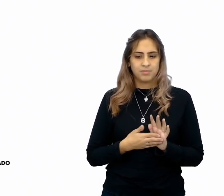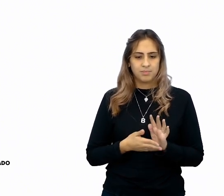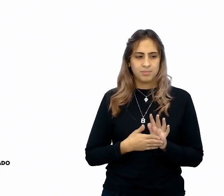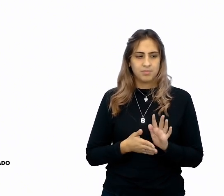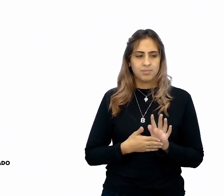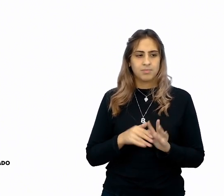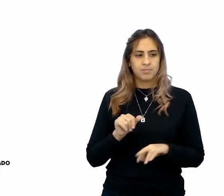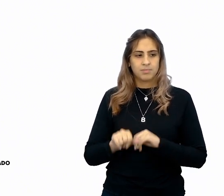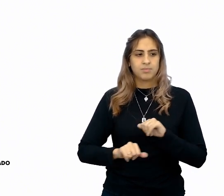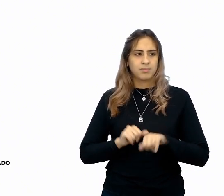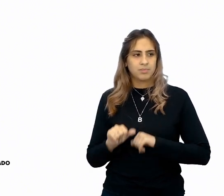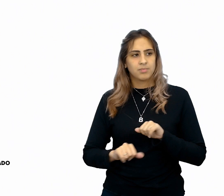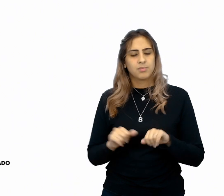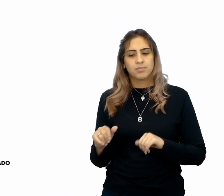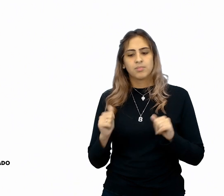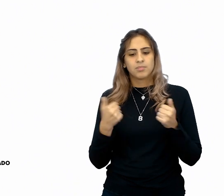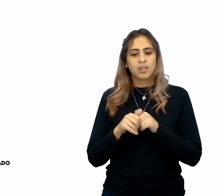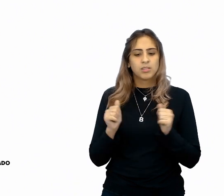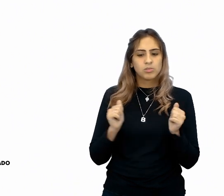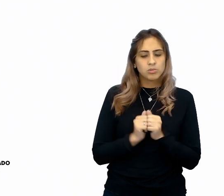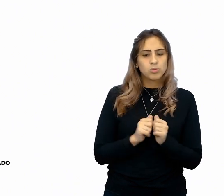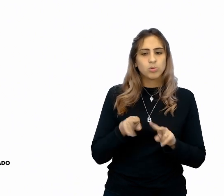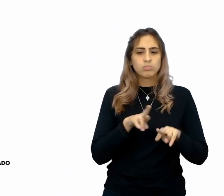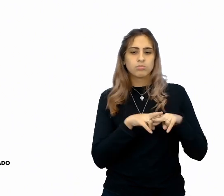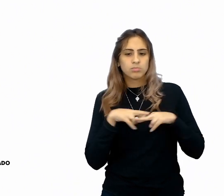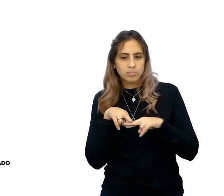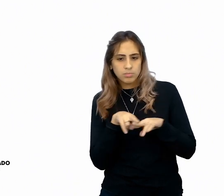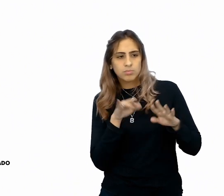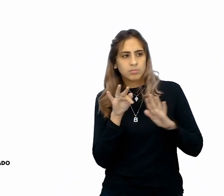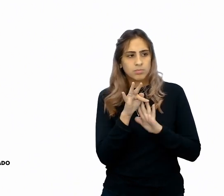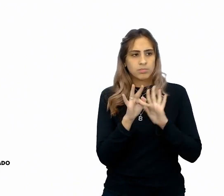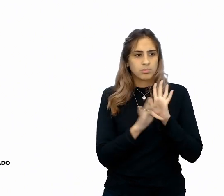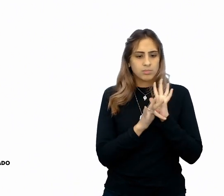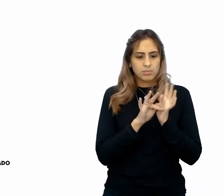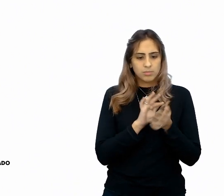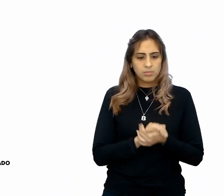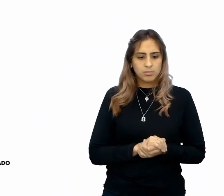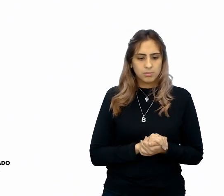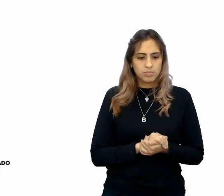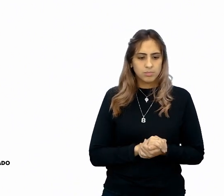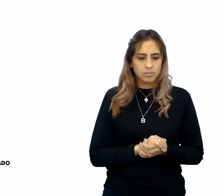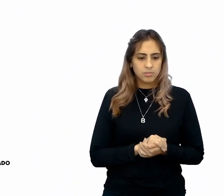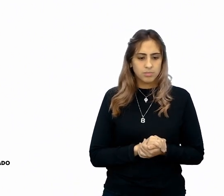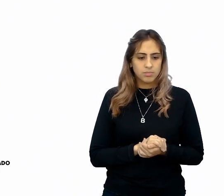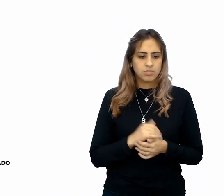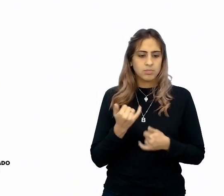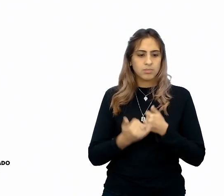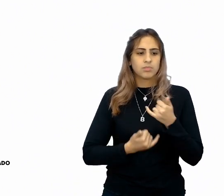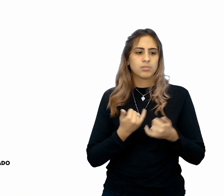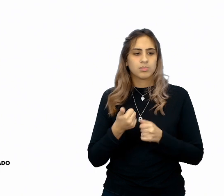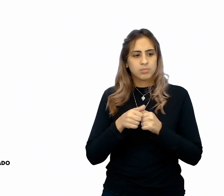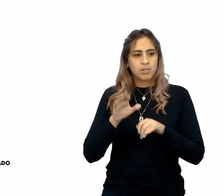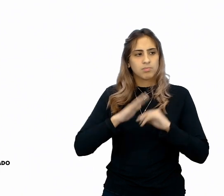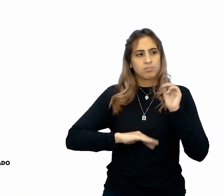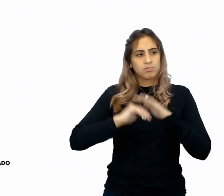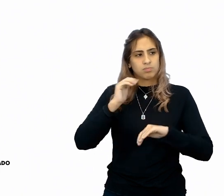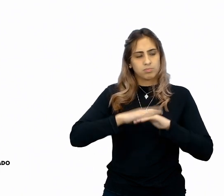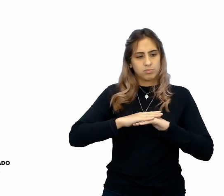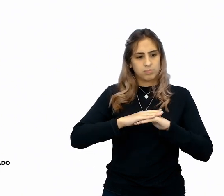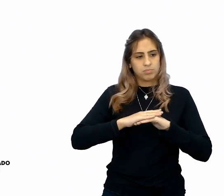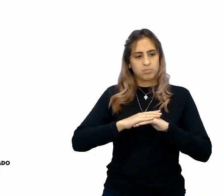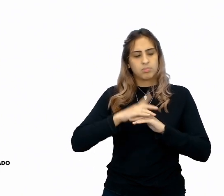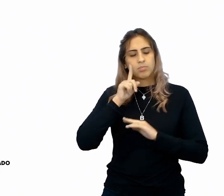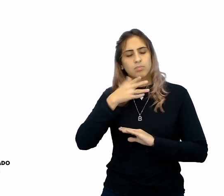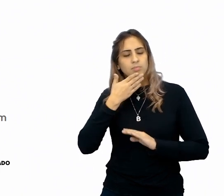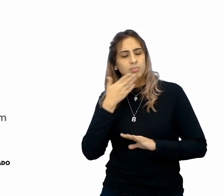colocar, de estar junto, de rever o texto que os alunos estão aí em jogo, que estão construindo. Pode